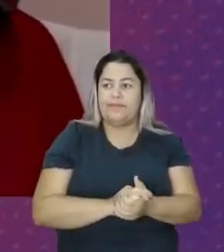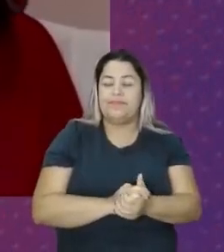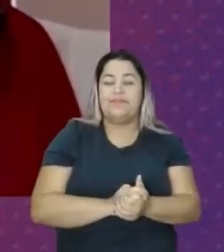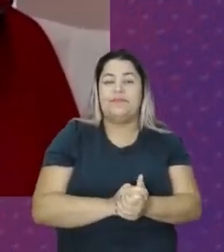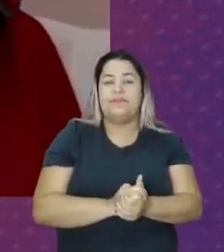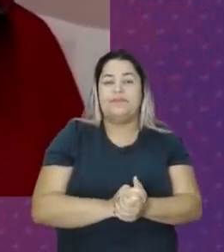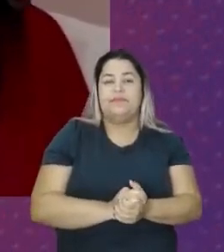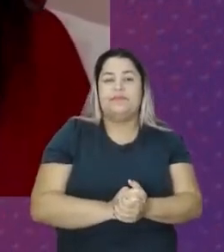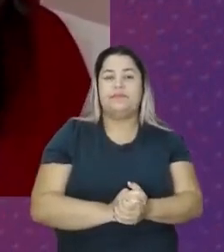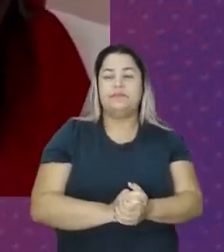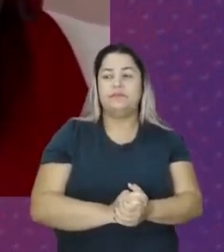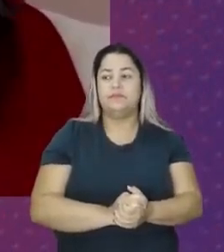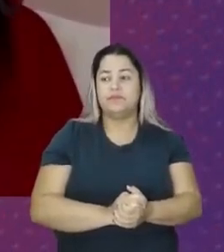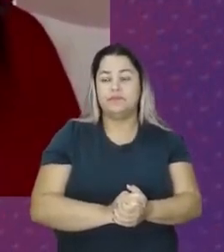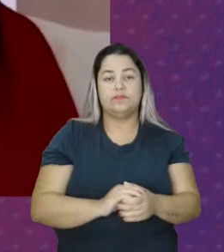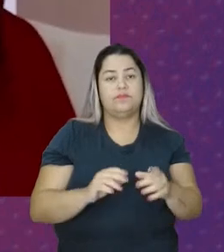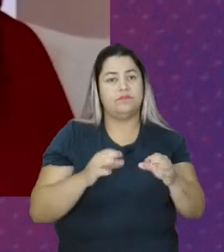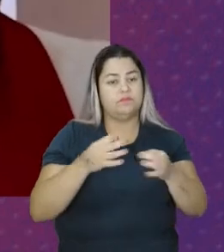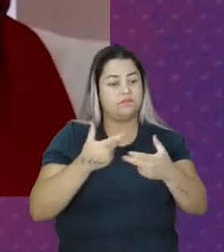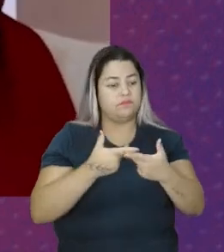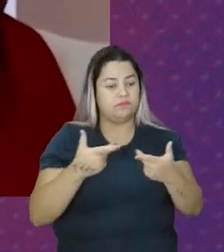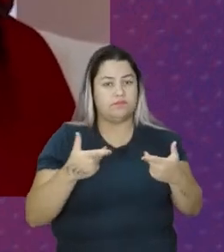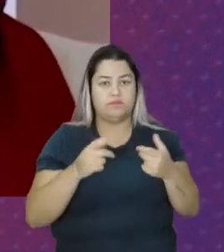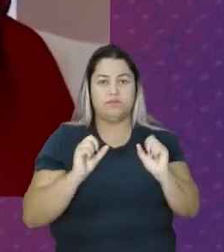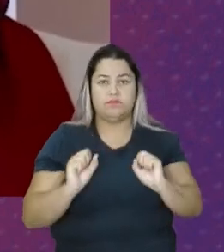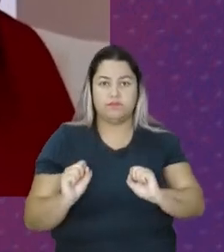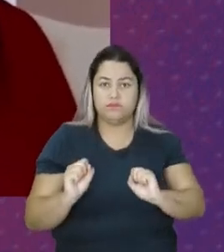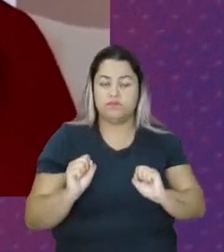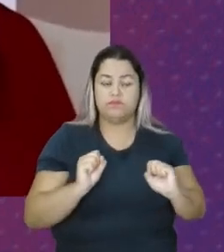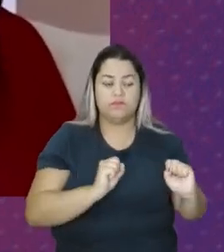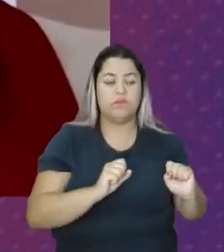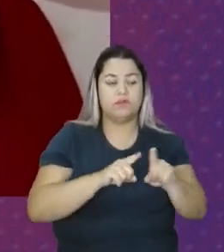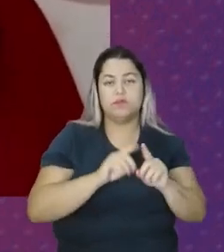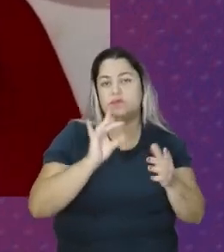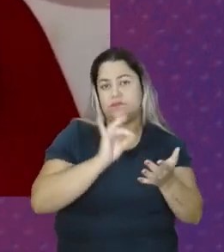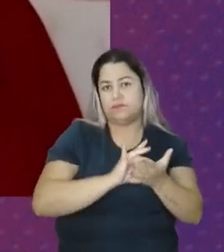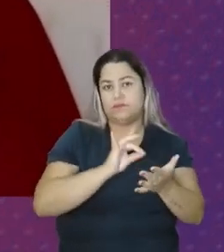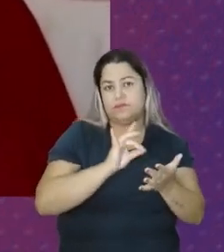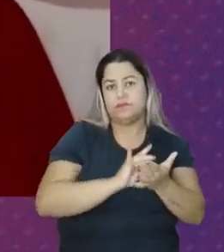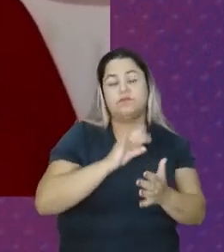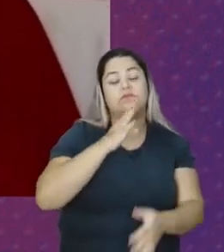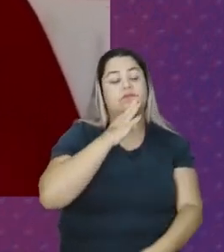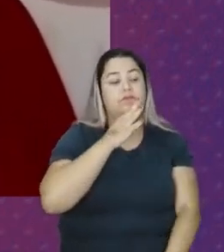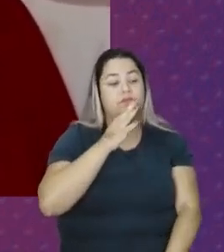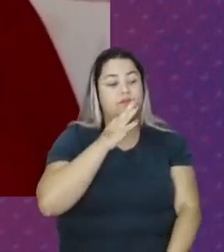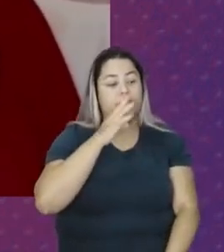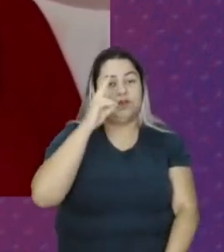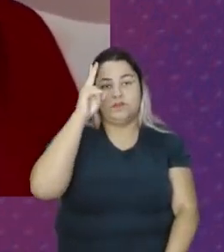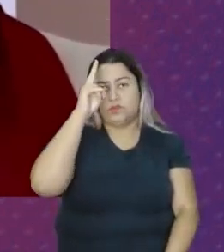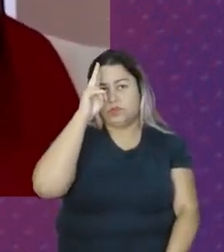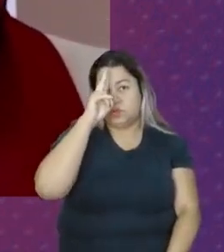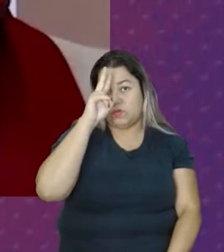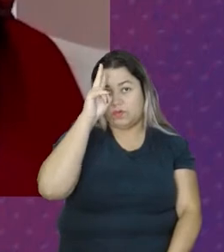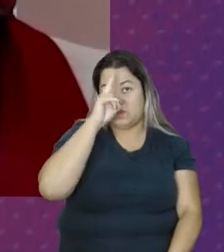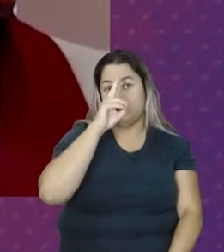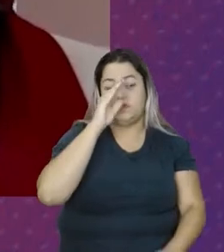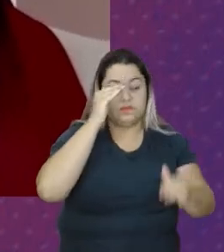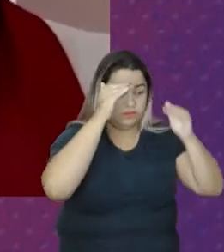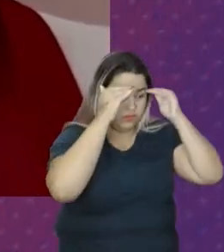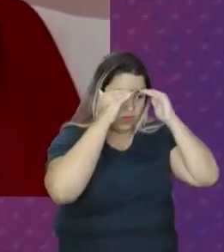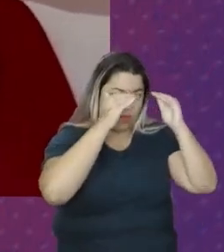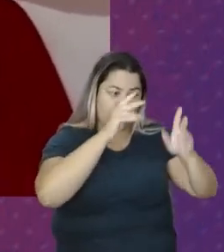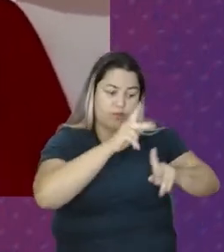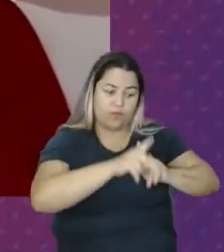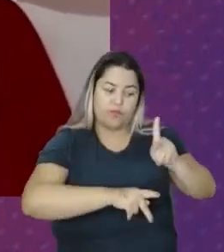produzir mecanismos para que a gente possa, de fato, conhecer a história e respeitar o povo